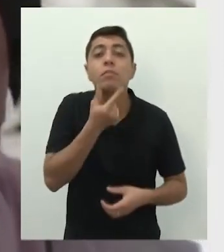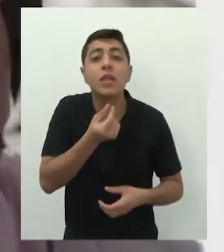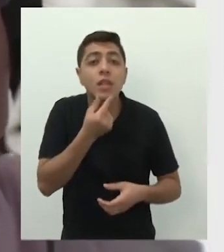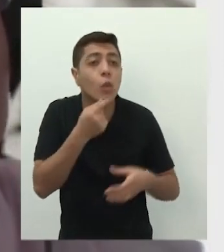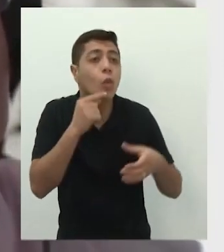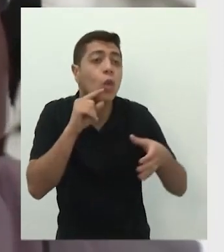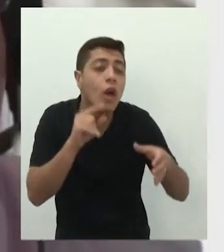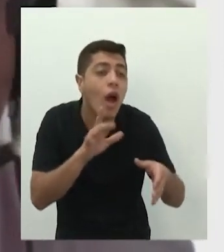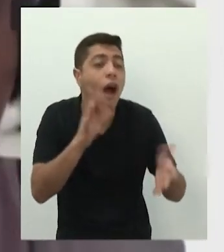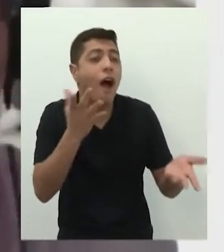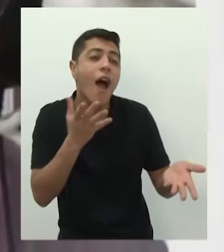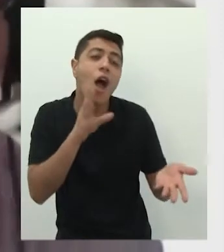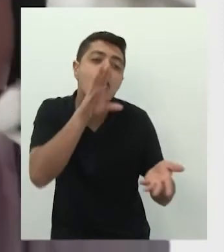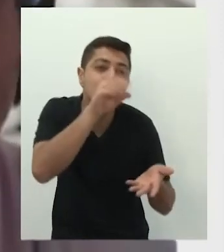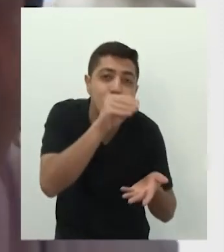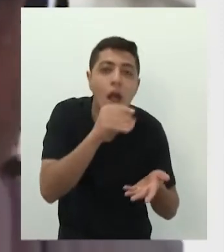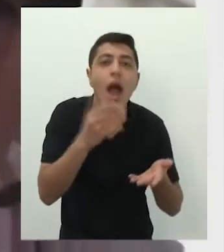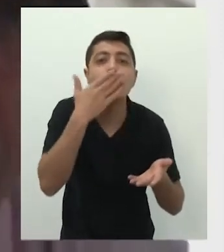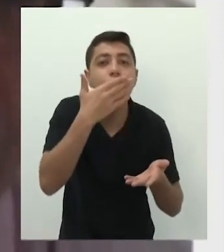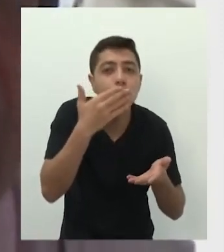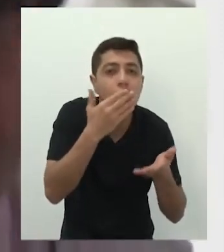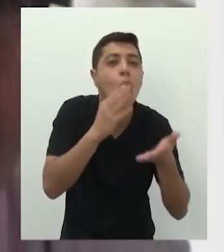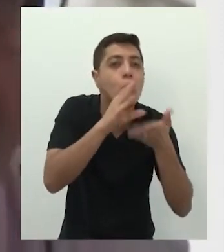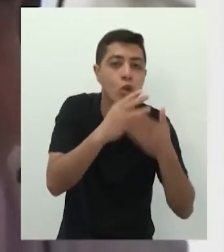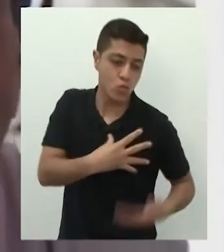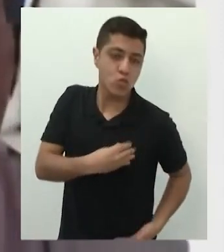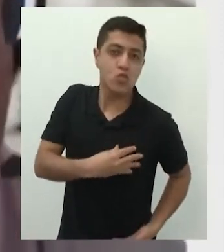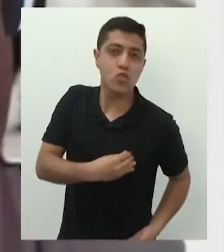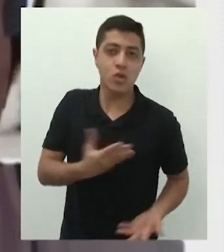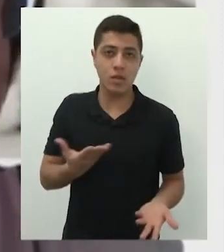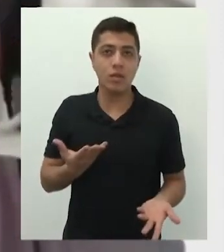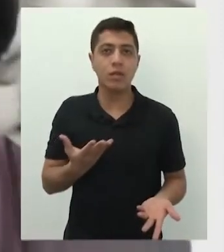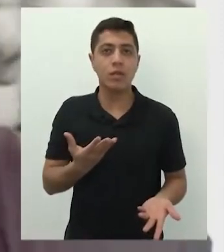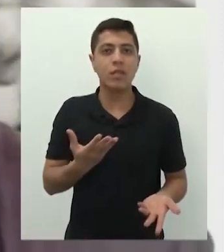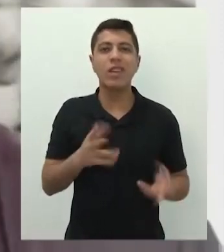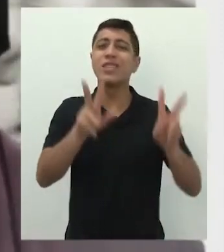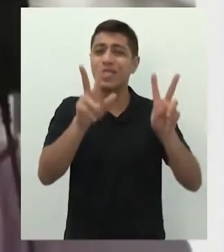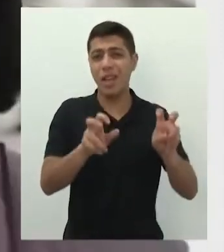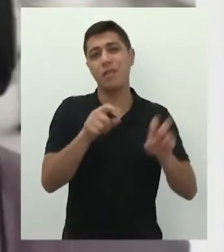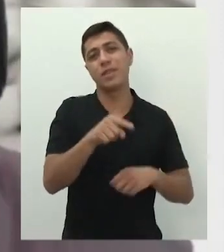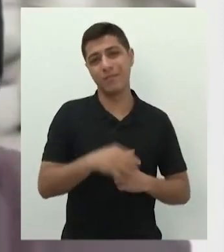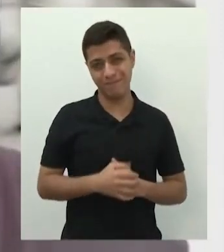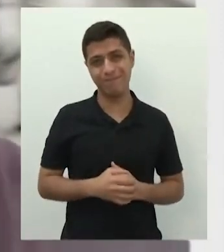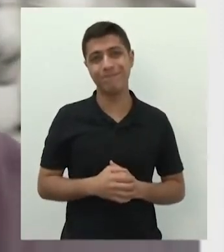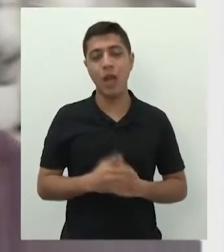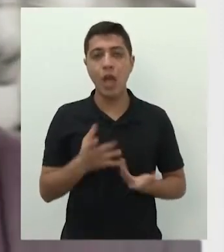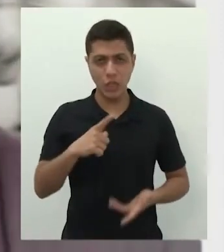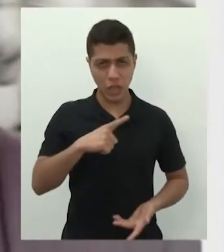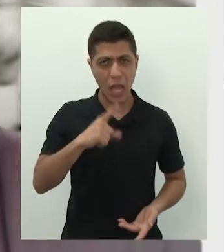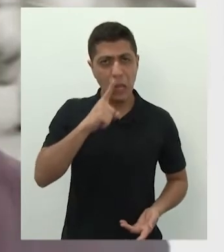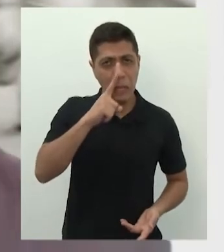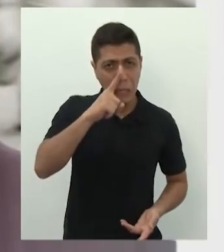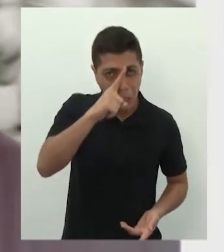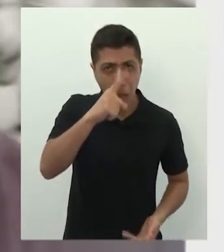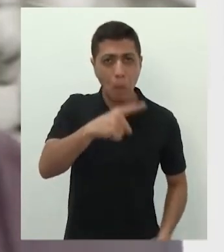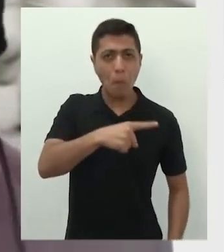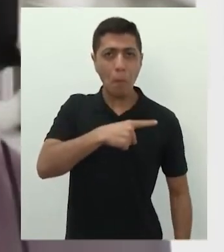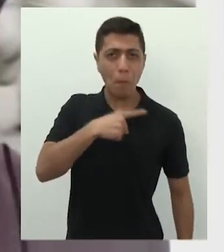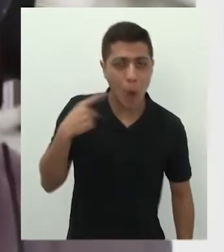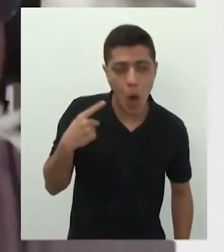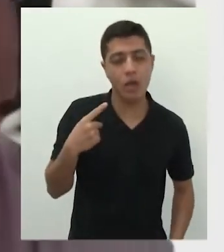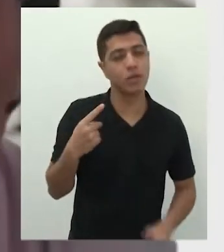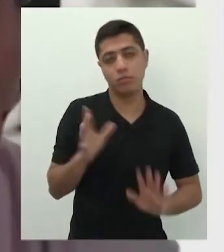ainda presencial por conta de tudo isso que está acontecendo, mas começa a observar aquele do potinho branco, não sei se vocês já ouviram falar, as meninas